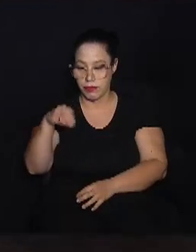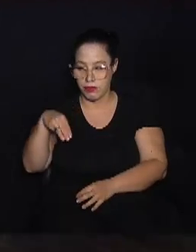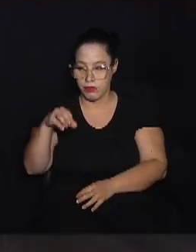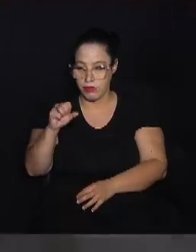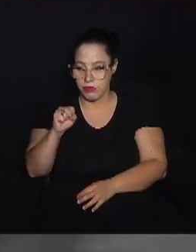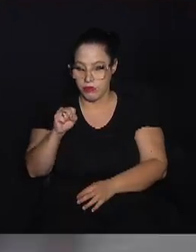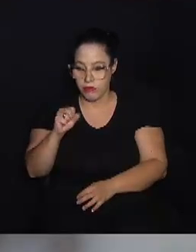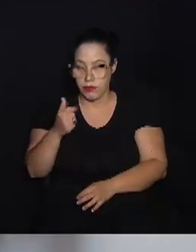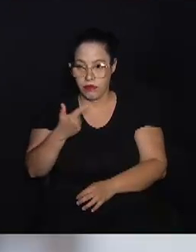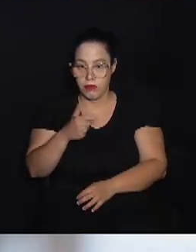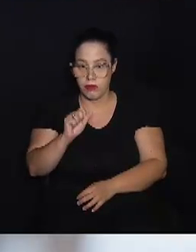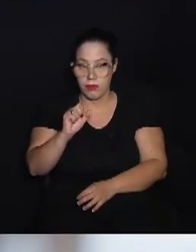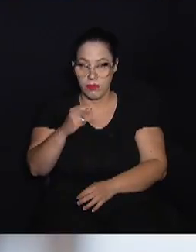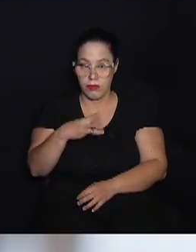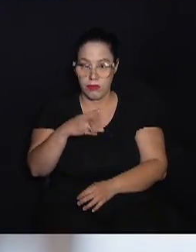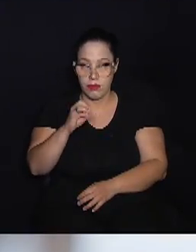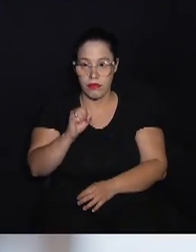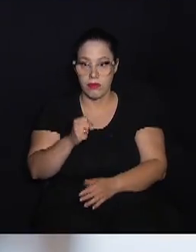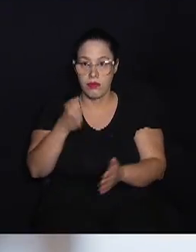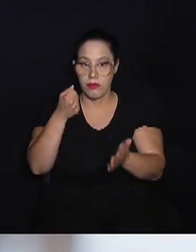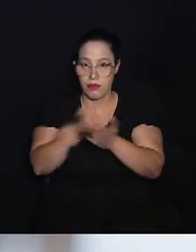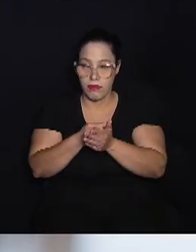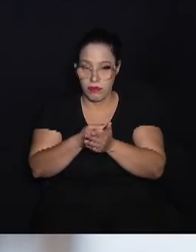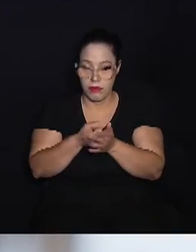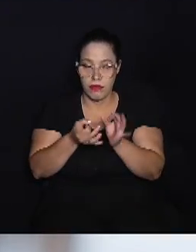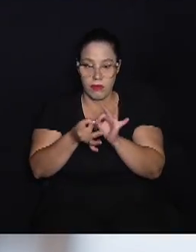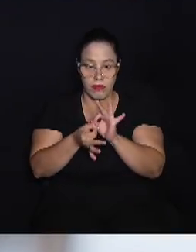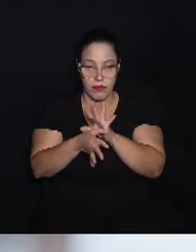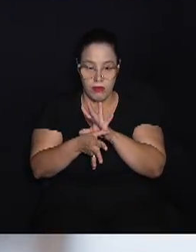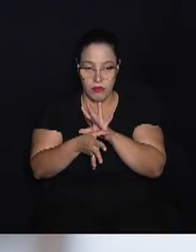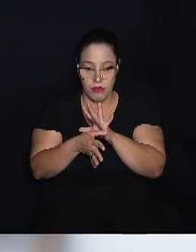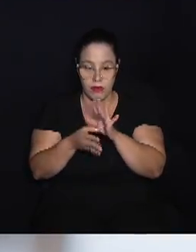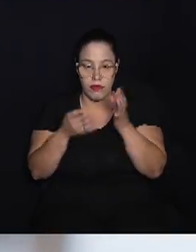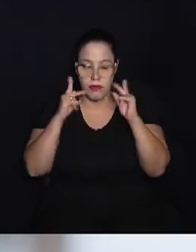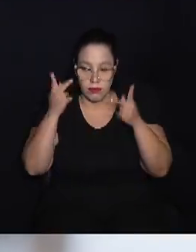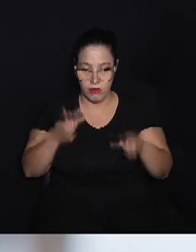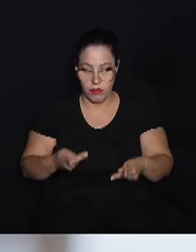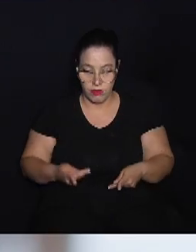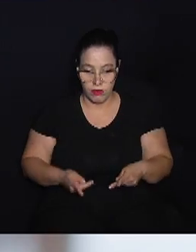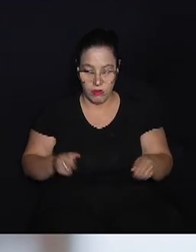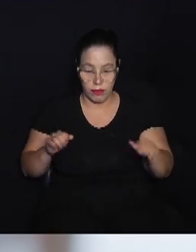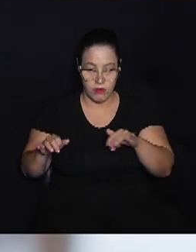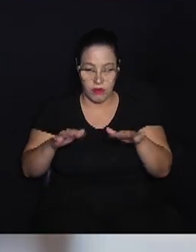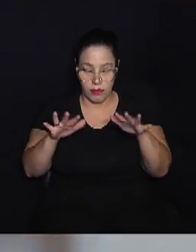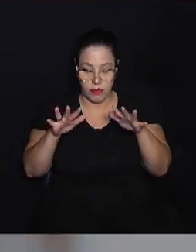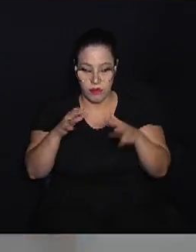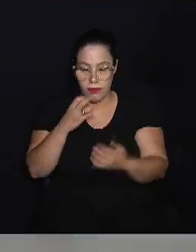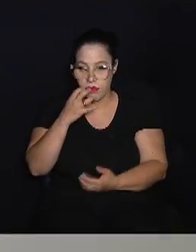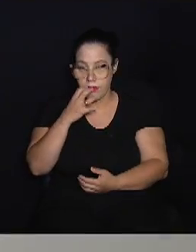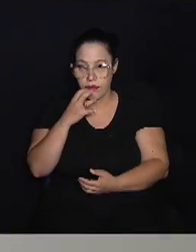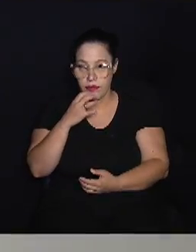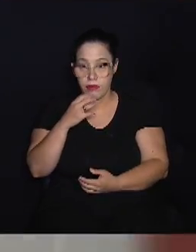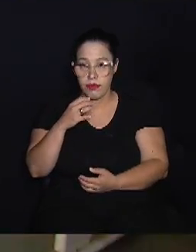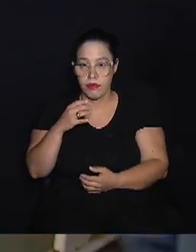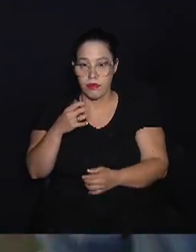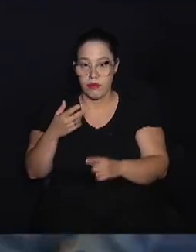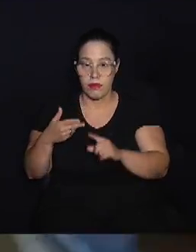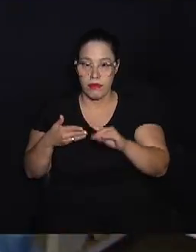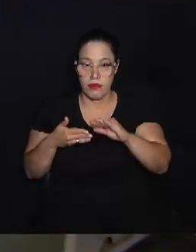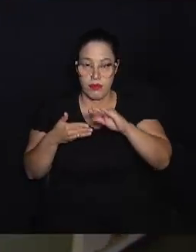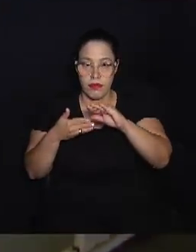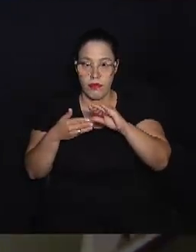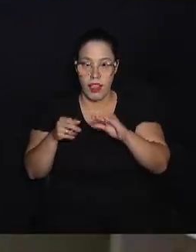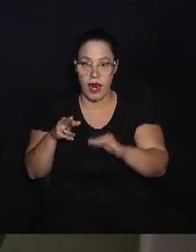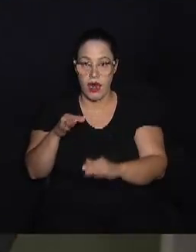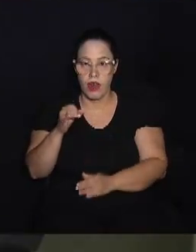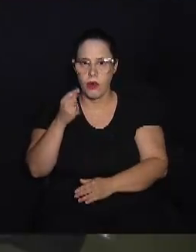estabeleceu 2030 como a meta para eliminar a raiva humana transmitida por cães nas Américas. A Carla,